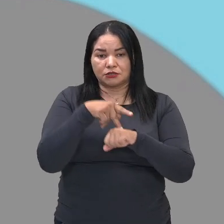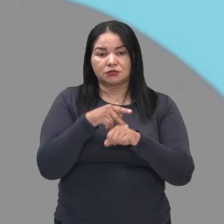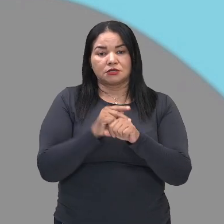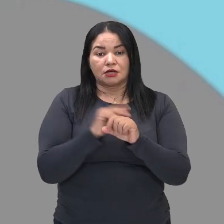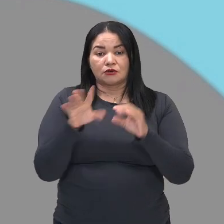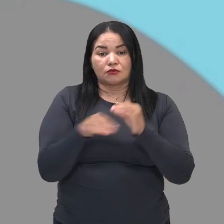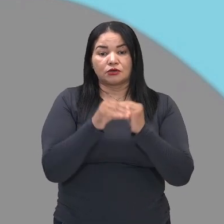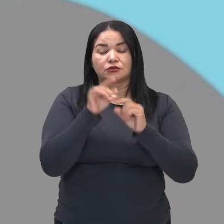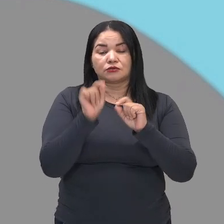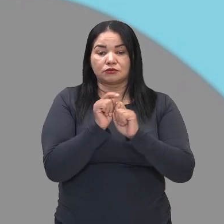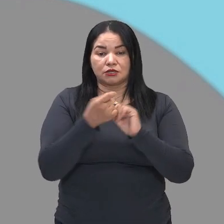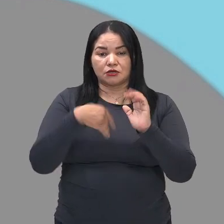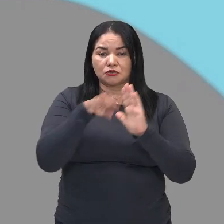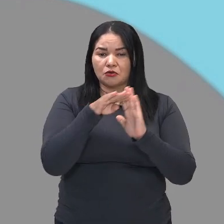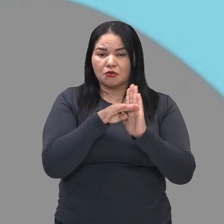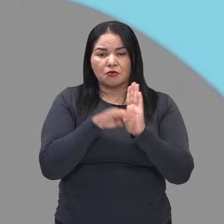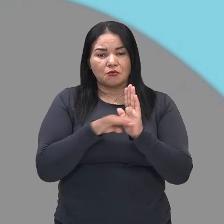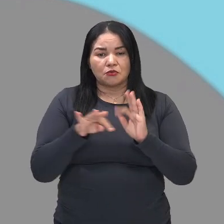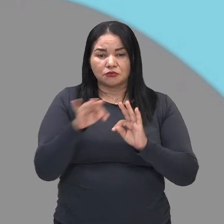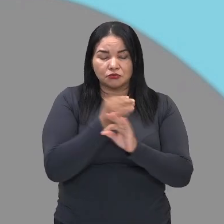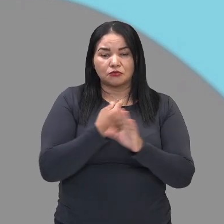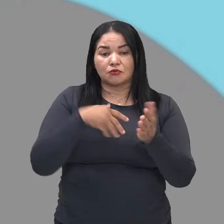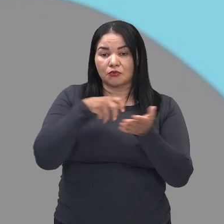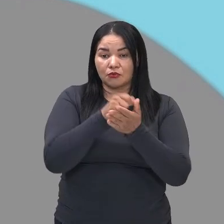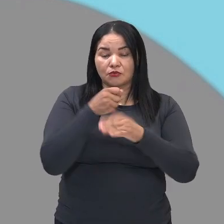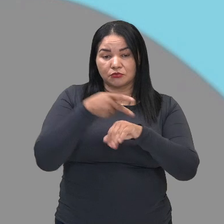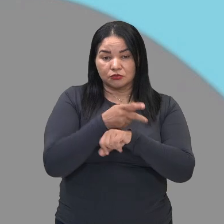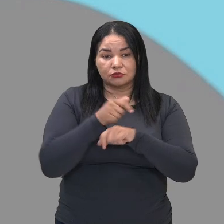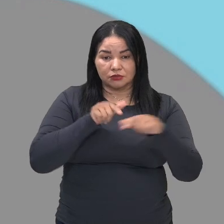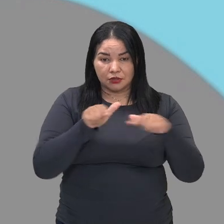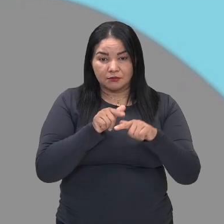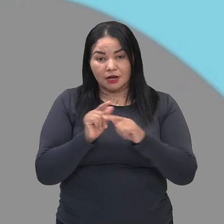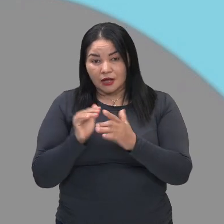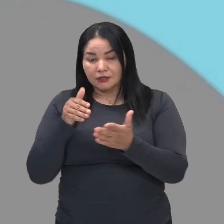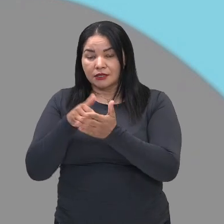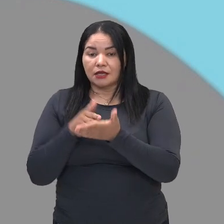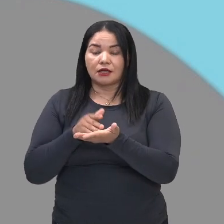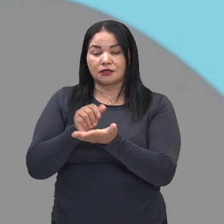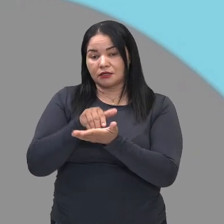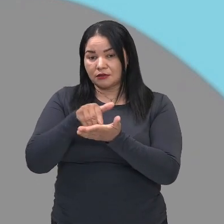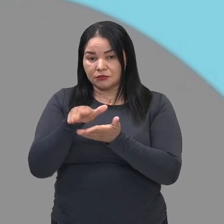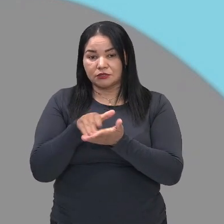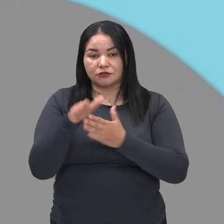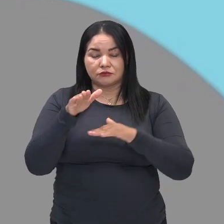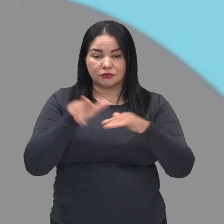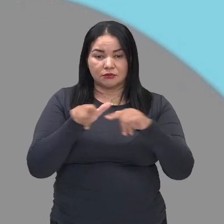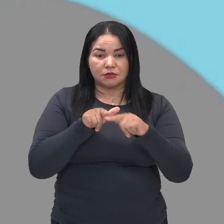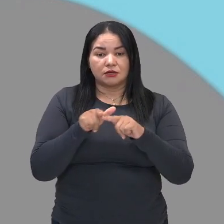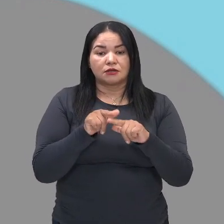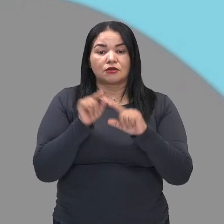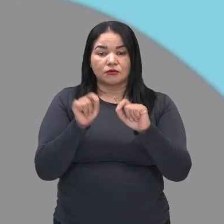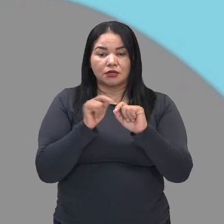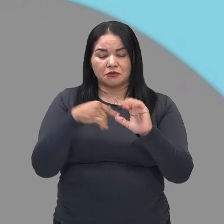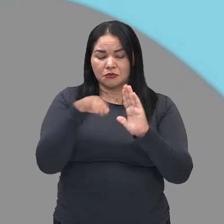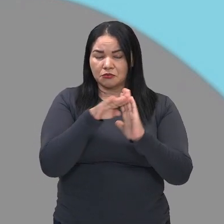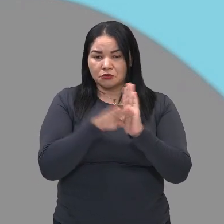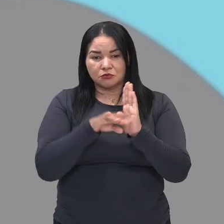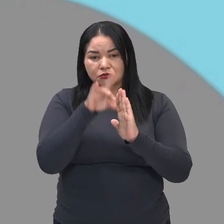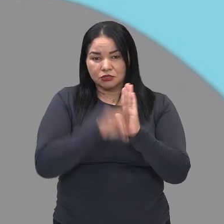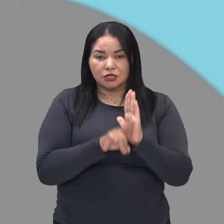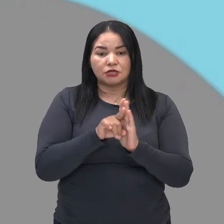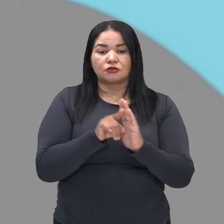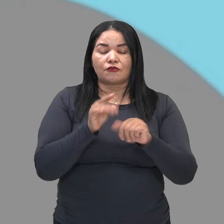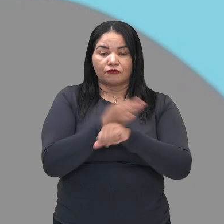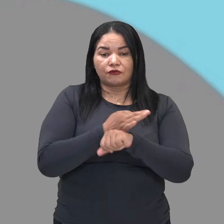Incluiu desde normas sobre a contratação até a demissão dos trabalhadores, passando por direitos como